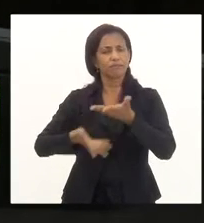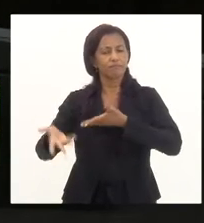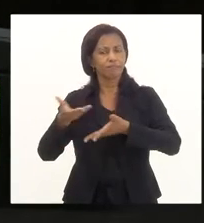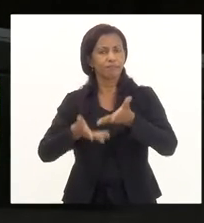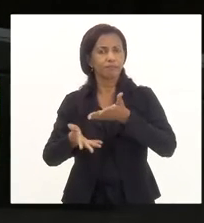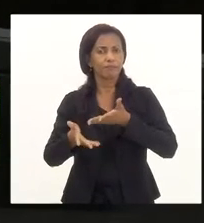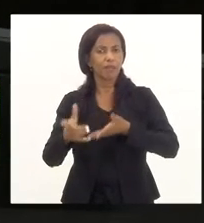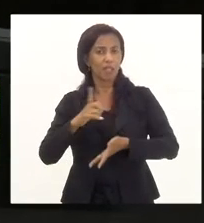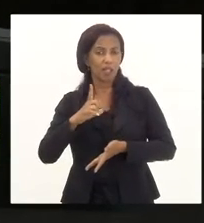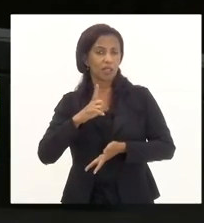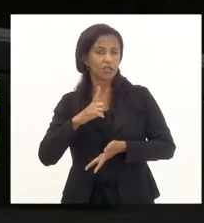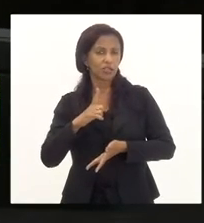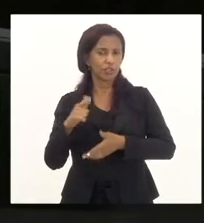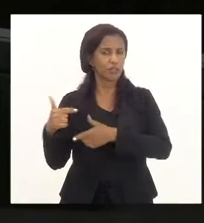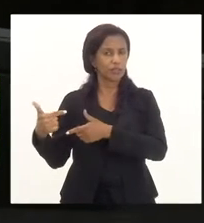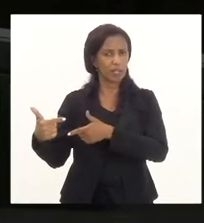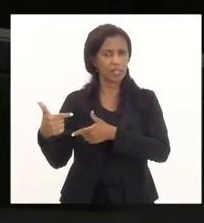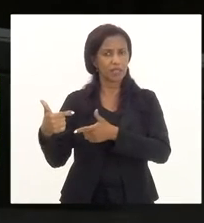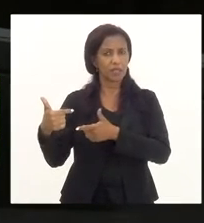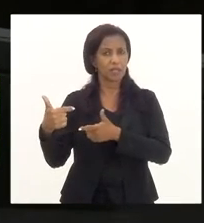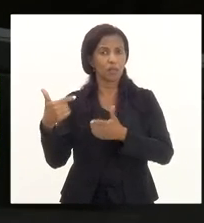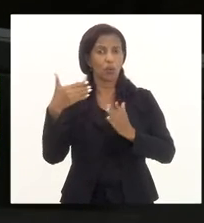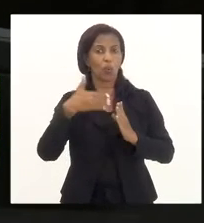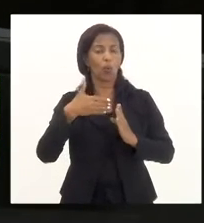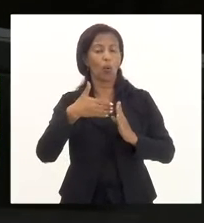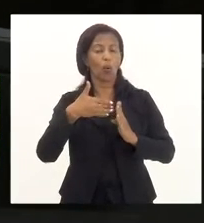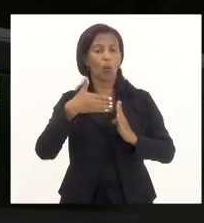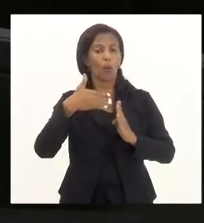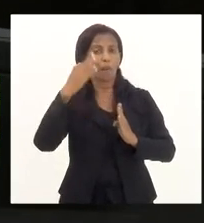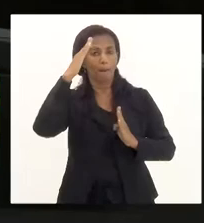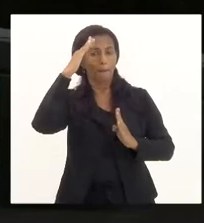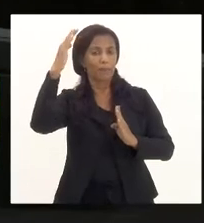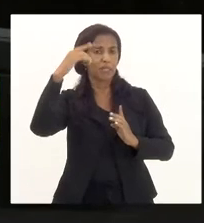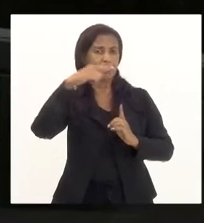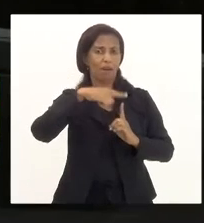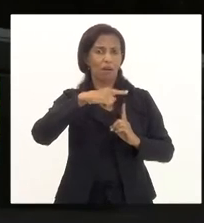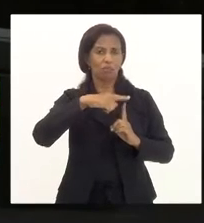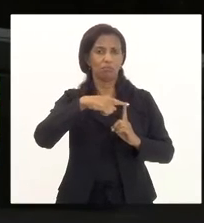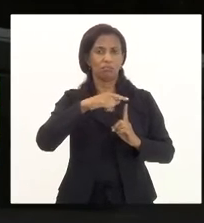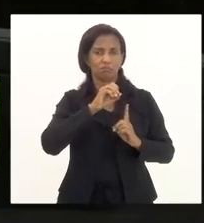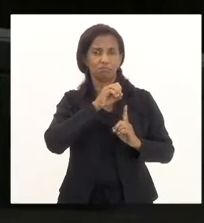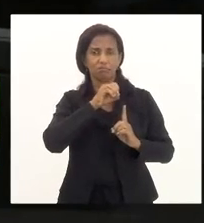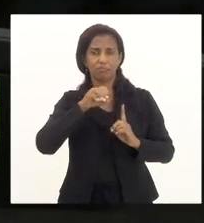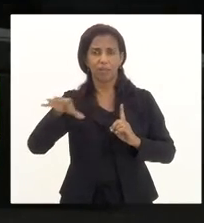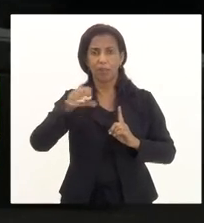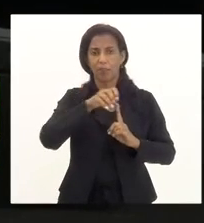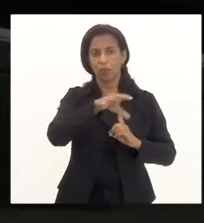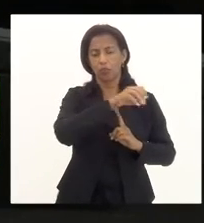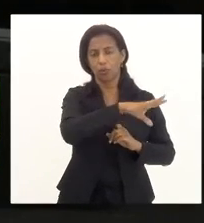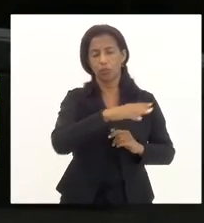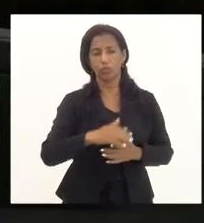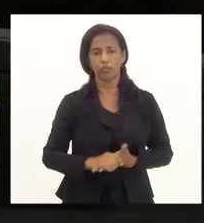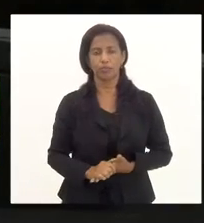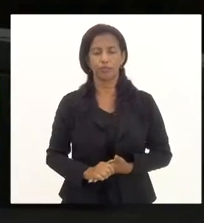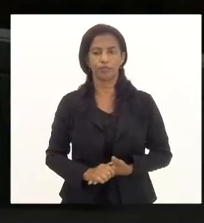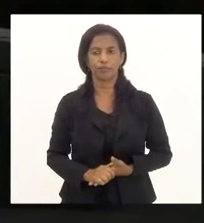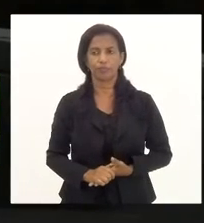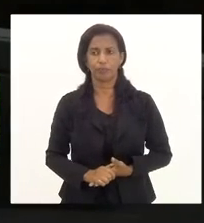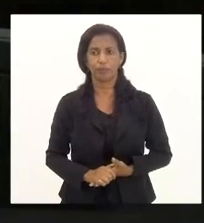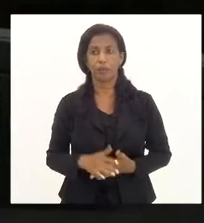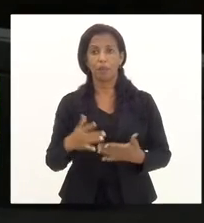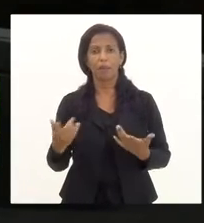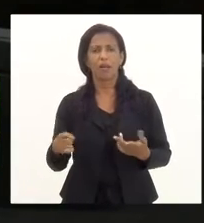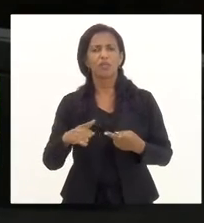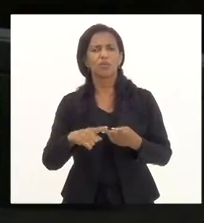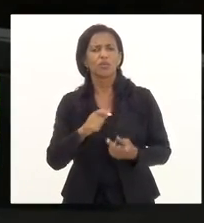e a gente tem servido de referência para os demais estados não estão mais um ponto da